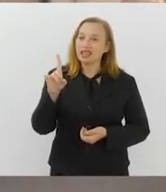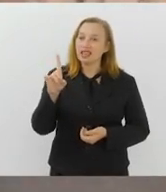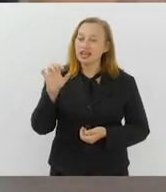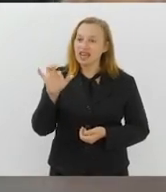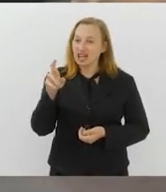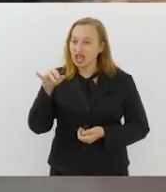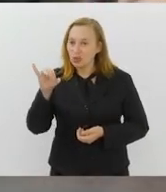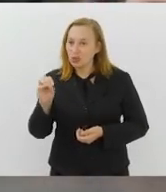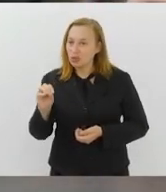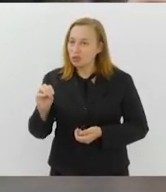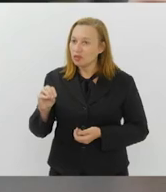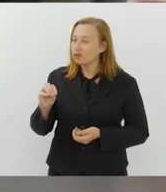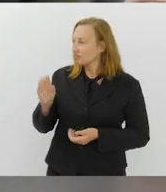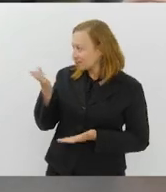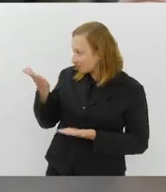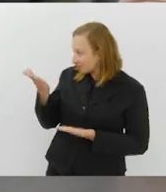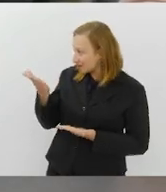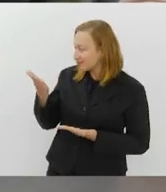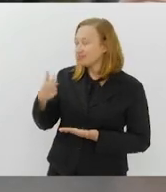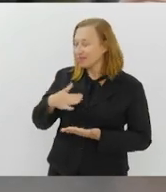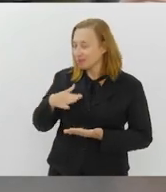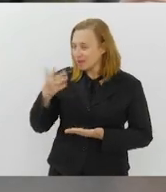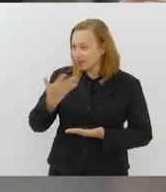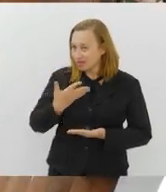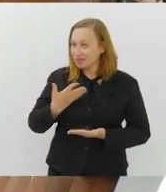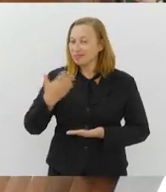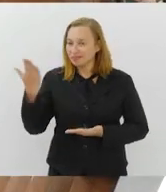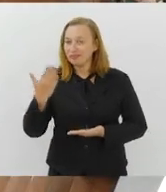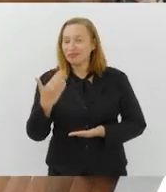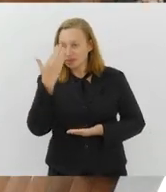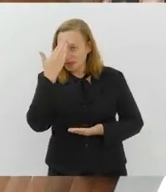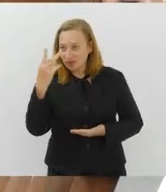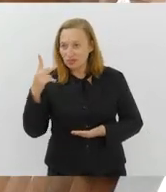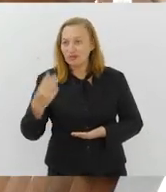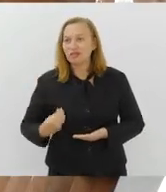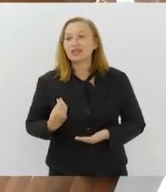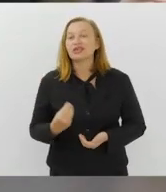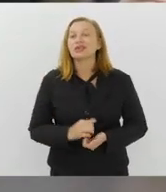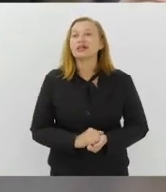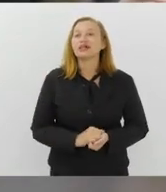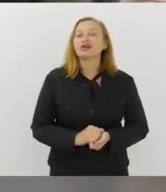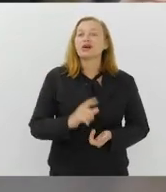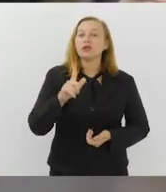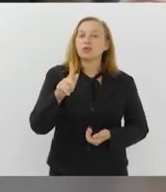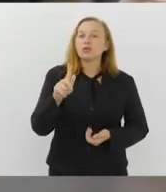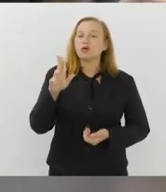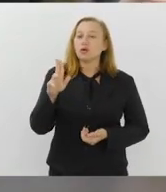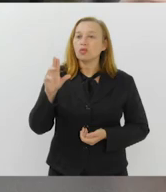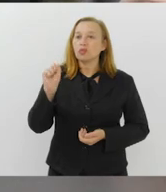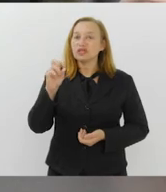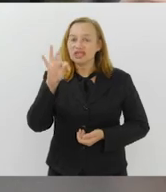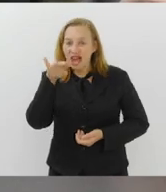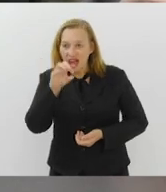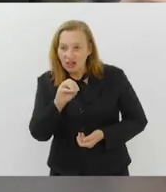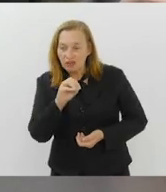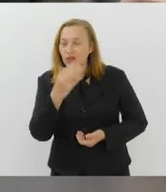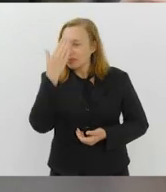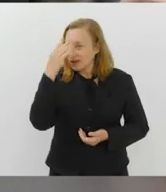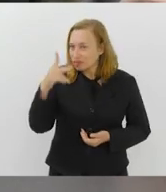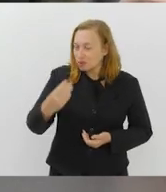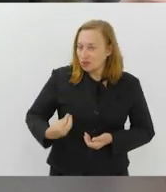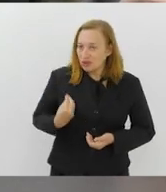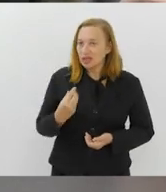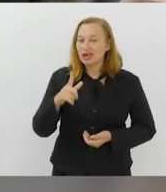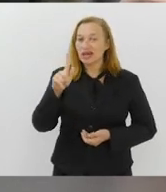Está aí, cadê o Fred? Está ali, Fred, obrigado pela presença, sempre parceiro também. Gustavo Sierra, da Abrange, obrigado pela presença.